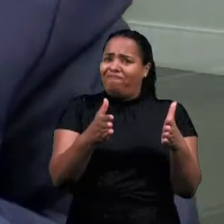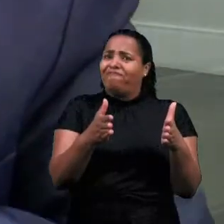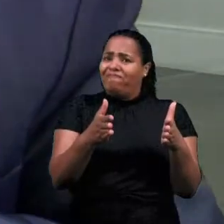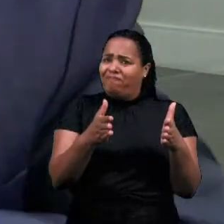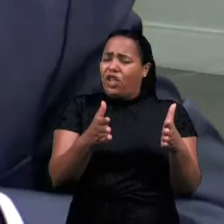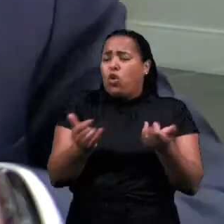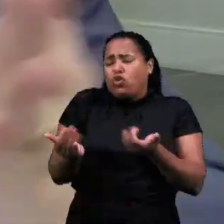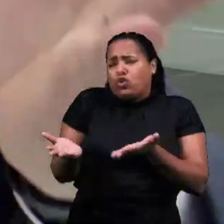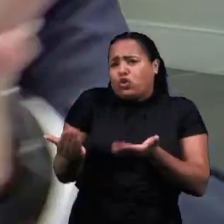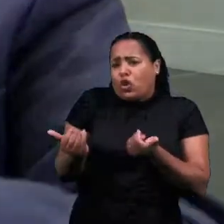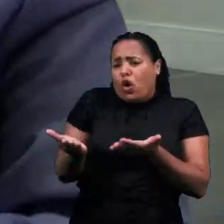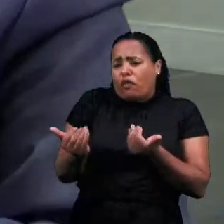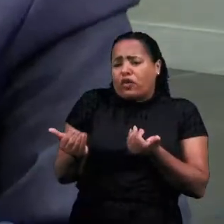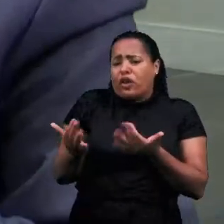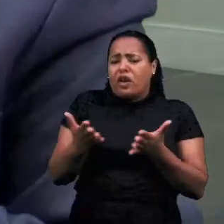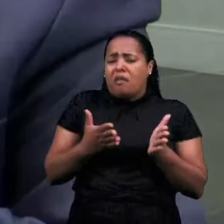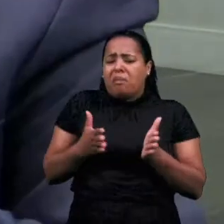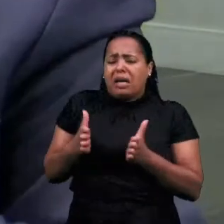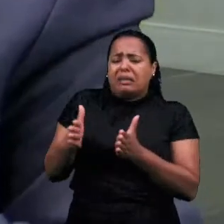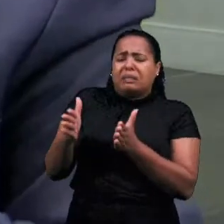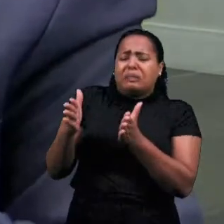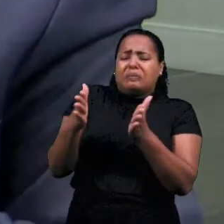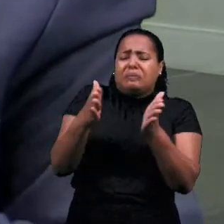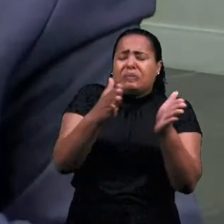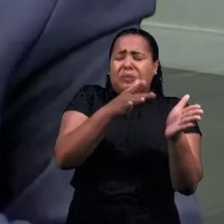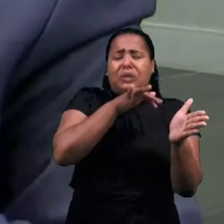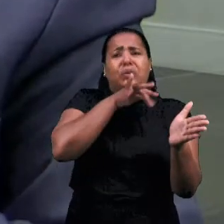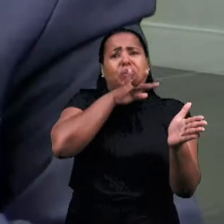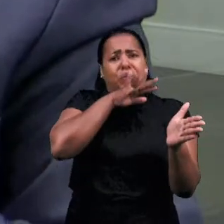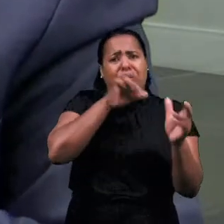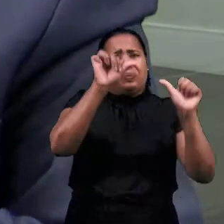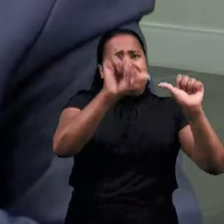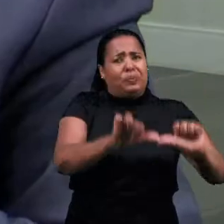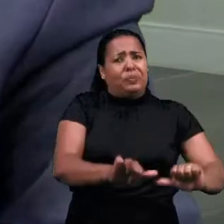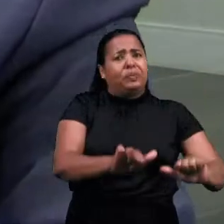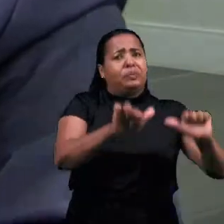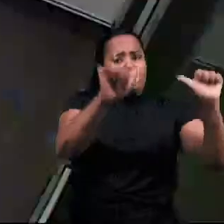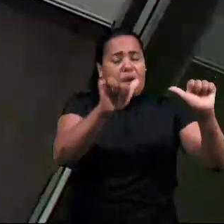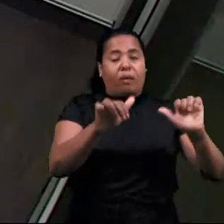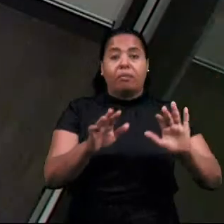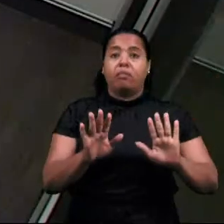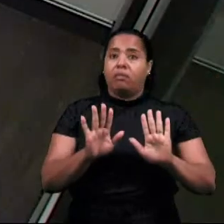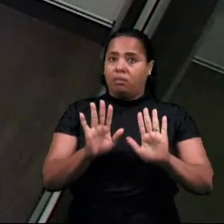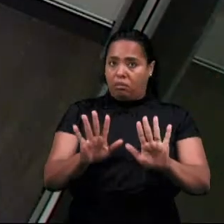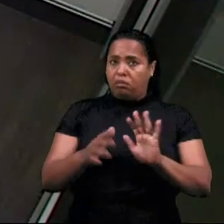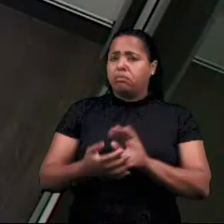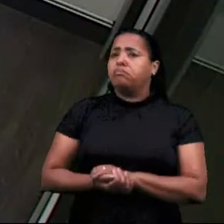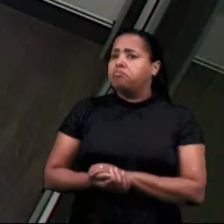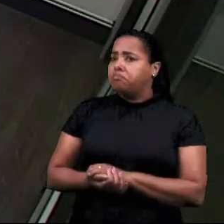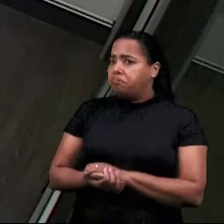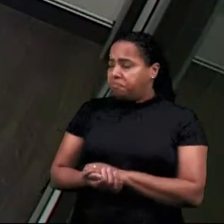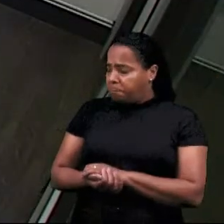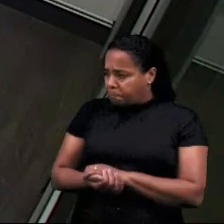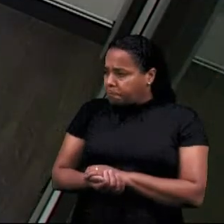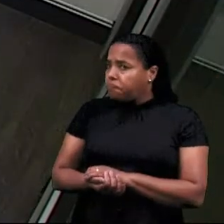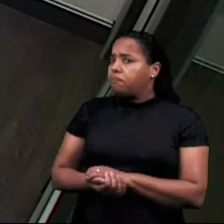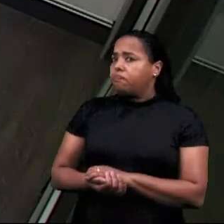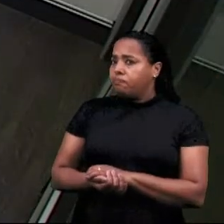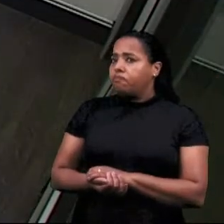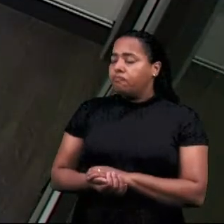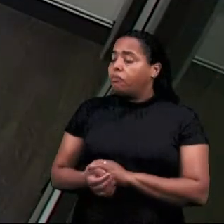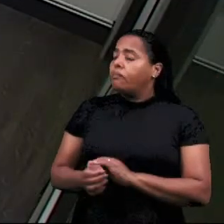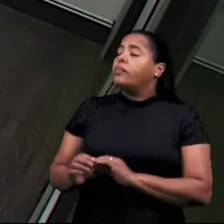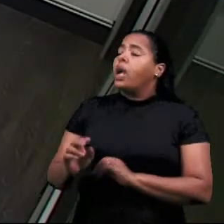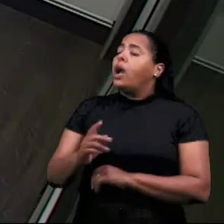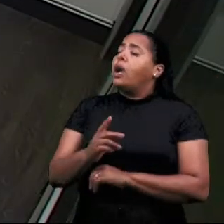eu estava entrando nos piores caminhos. Agora, pastor, essa curiosidade do senhor, claro, que já era uma